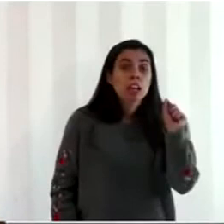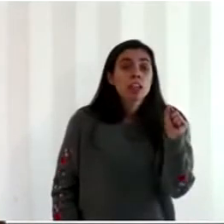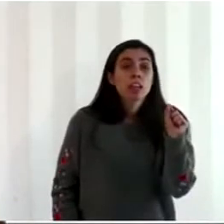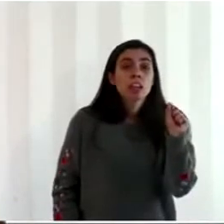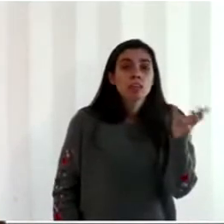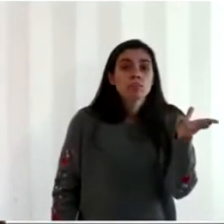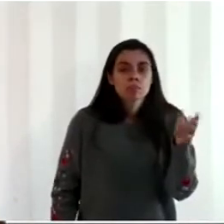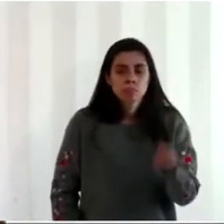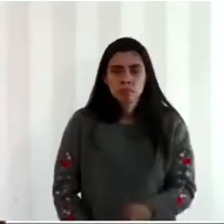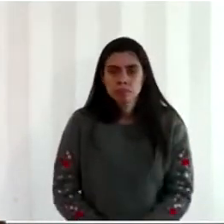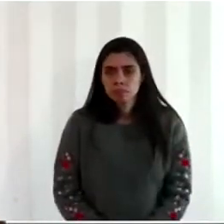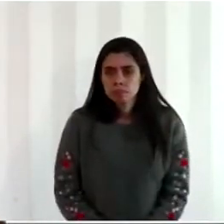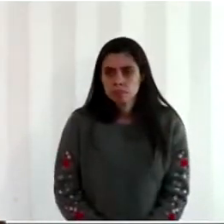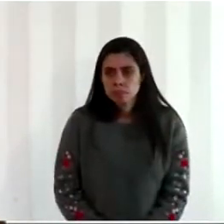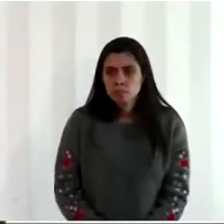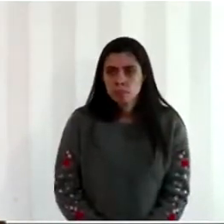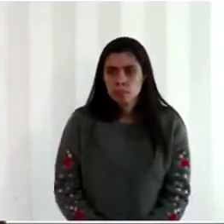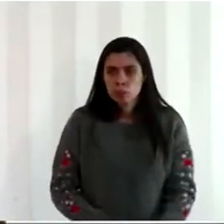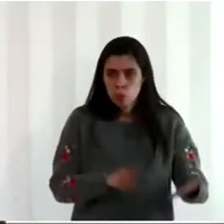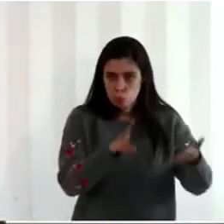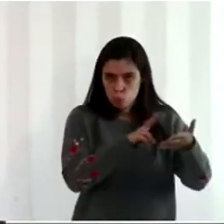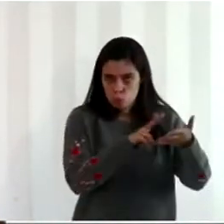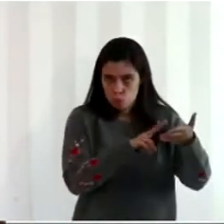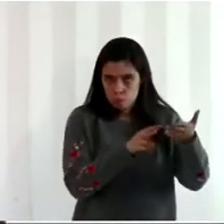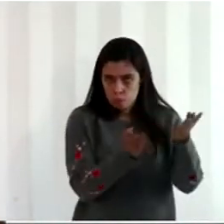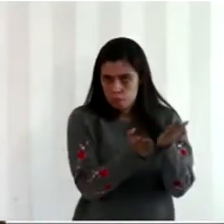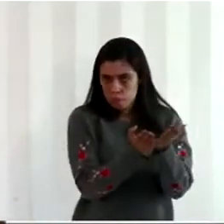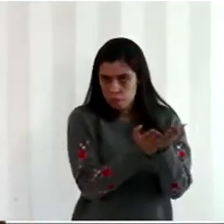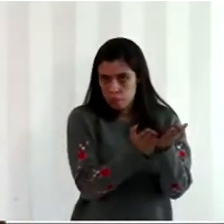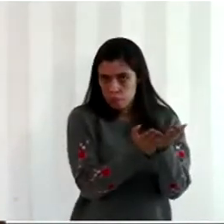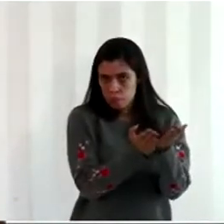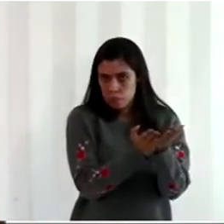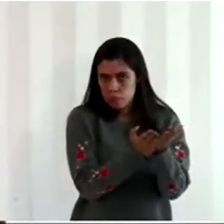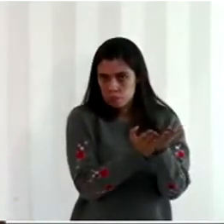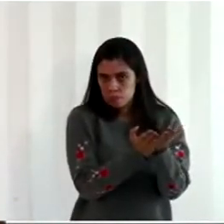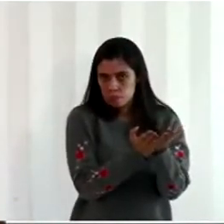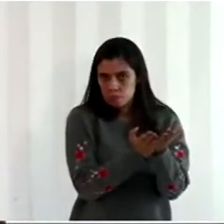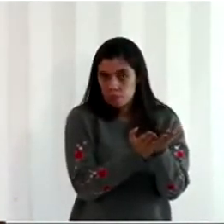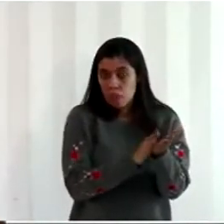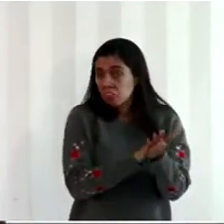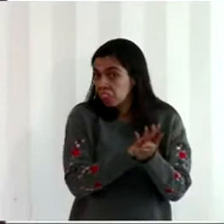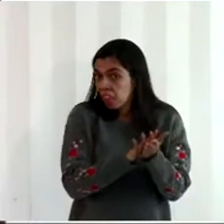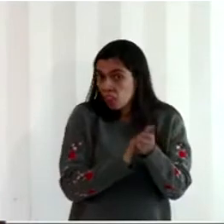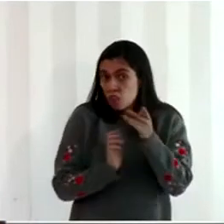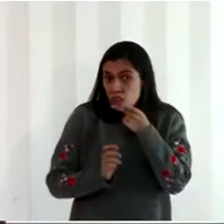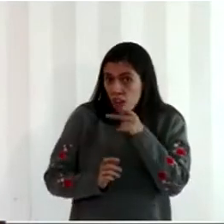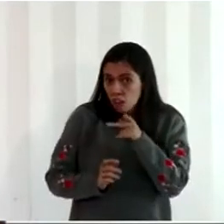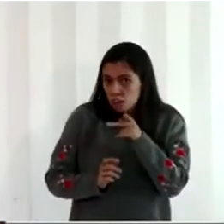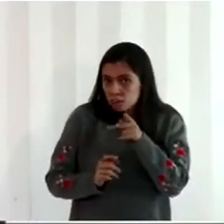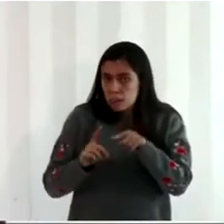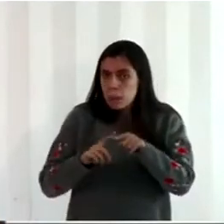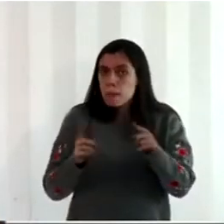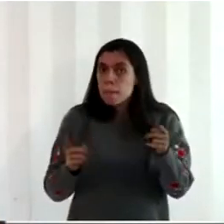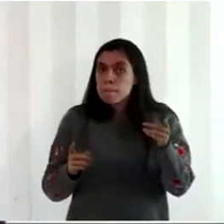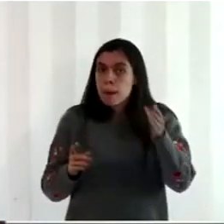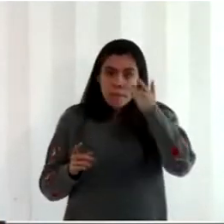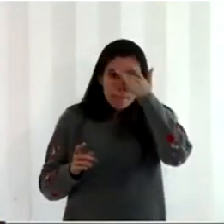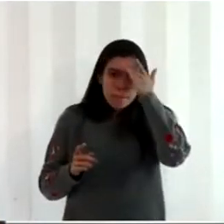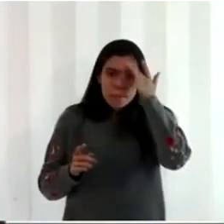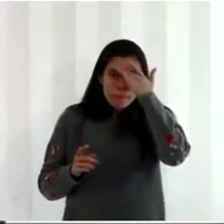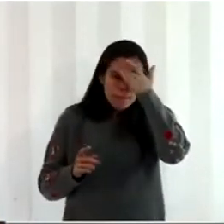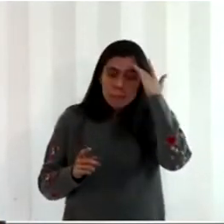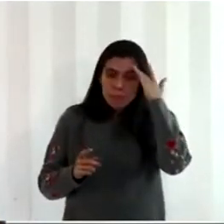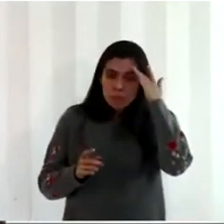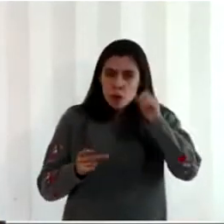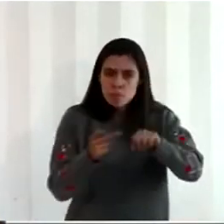Zorobabel? Embora o texto não afirme isso, mas segundo os estudiosos pesquisando, Zorobabel é da linhagem de